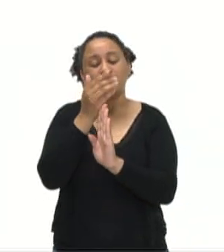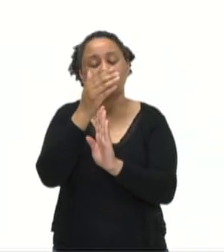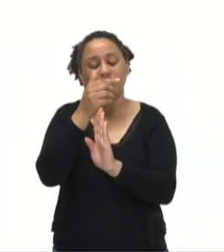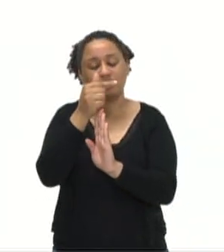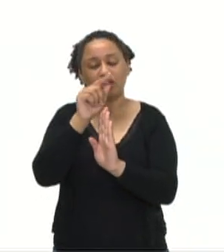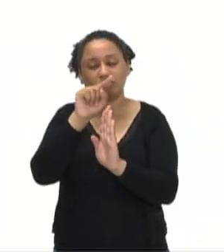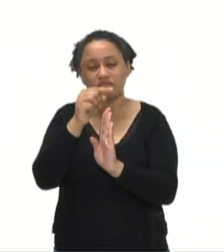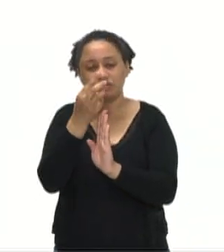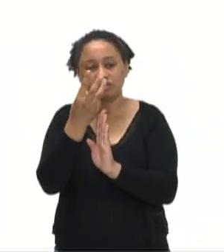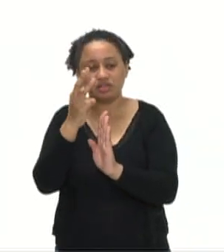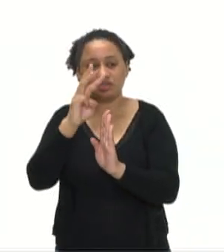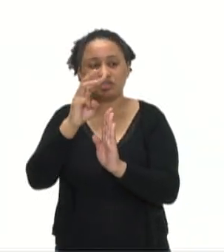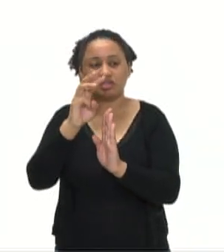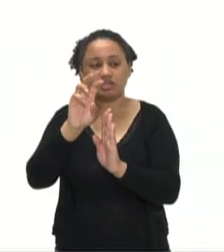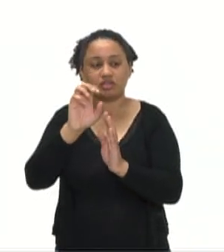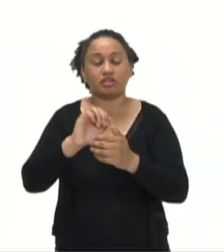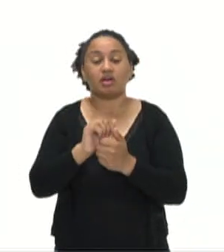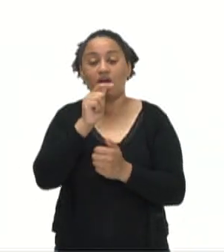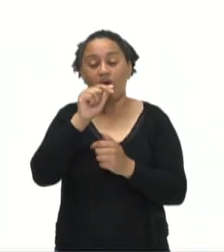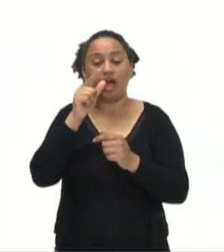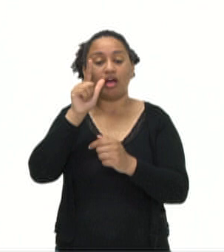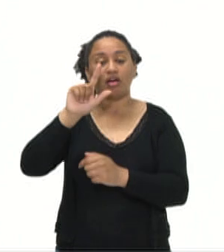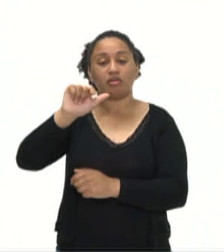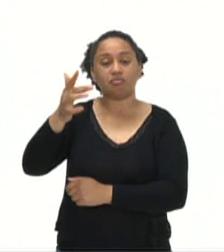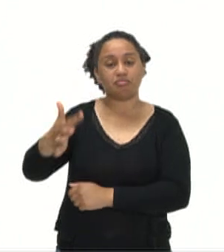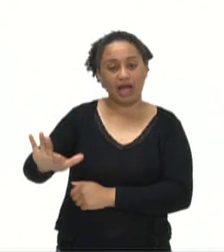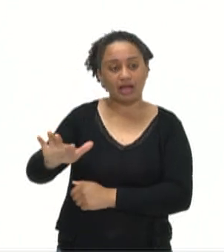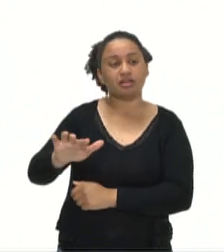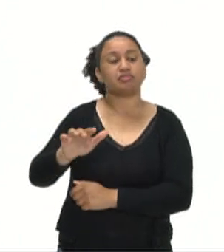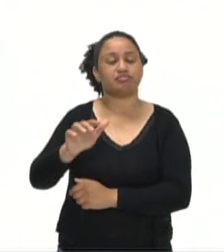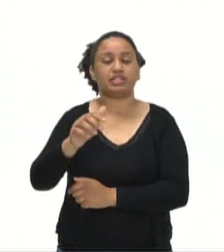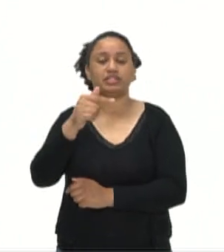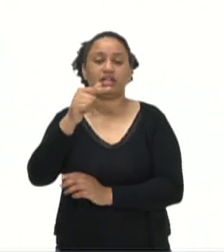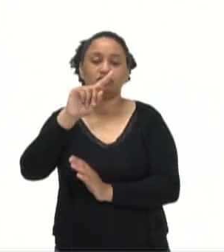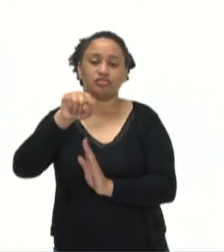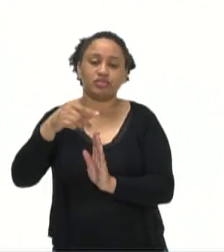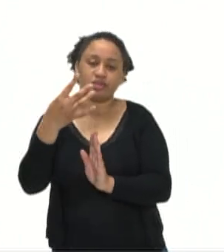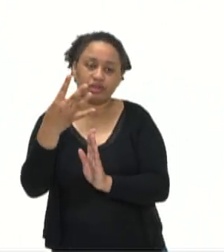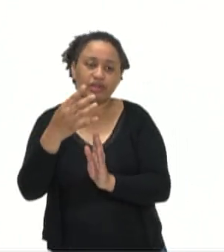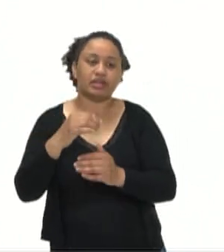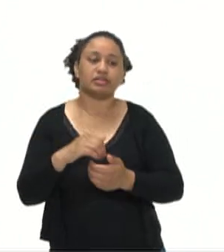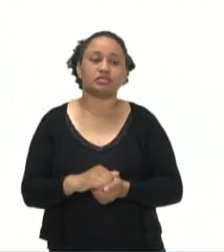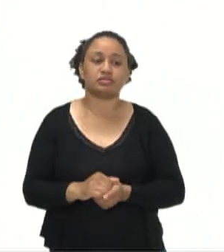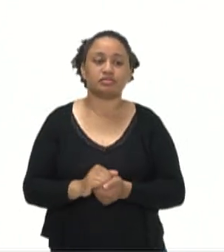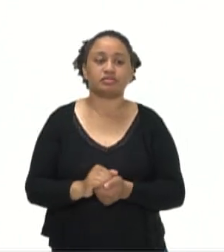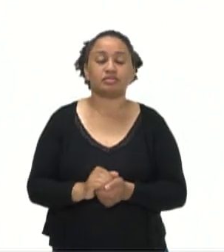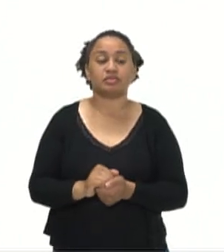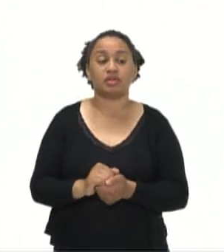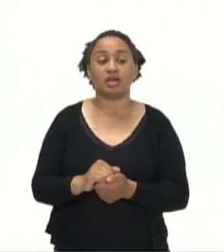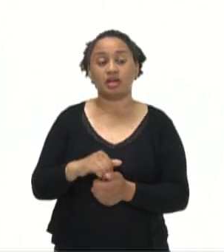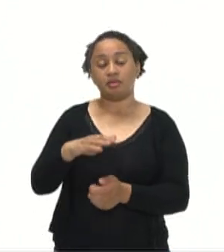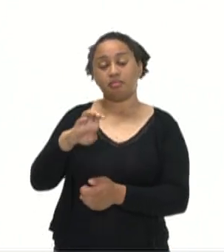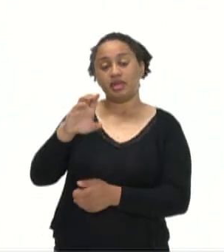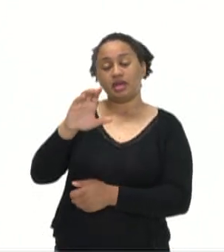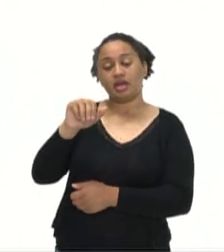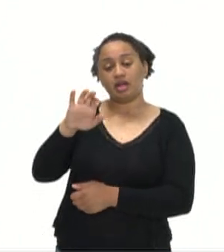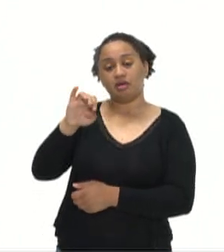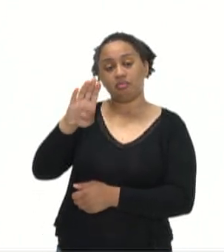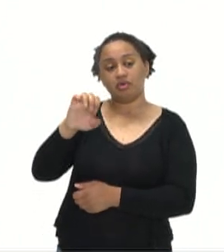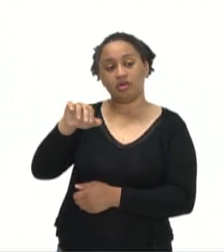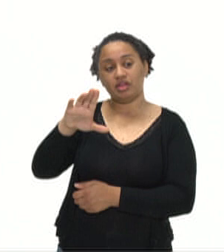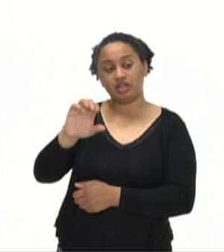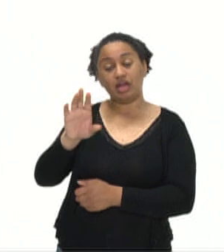7,35. O pH da água do mar é neutra, 7,4. Bicarbonato de sódio já